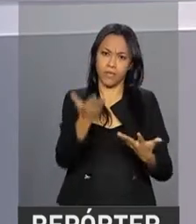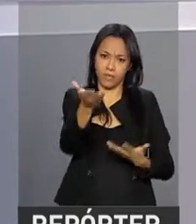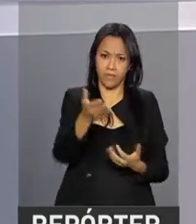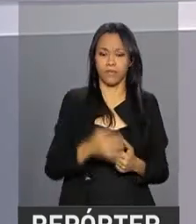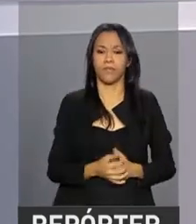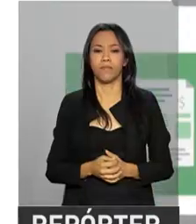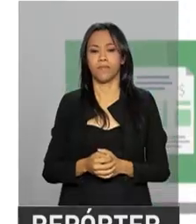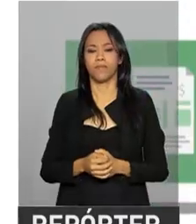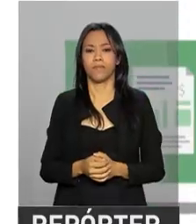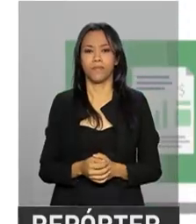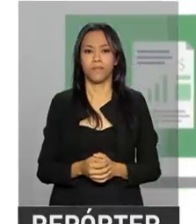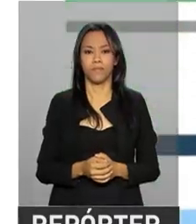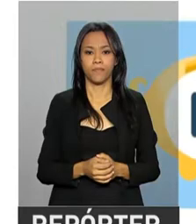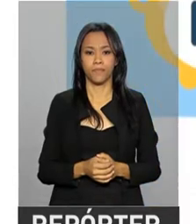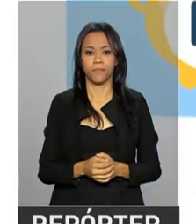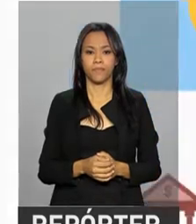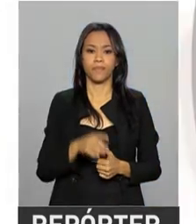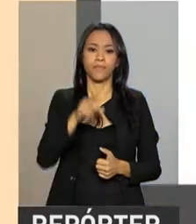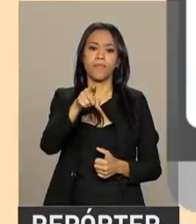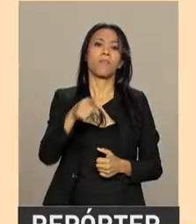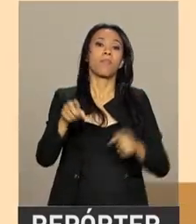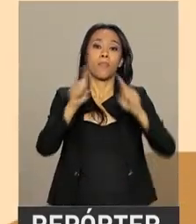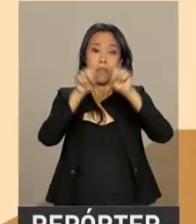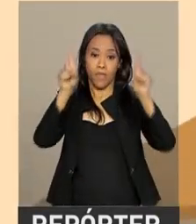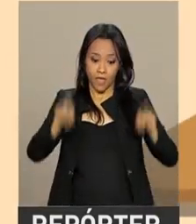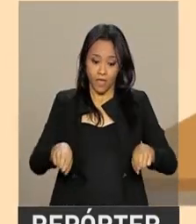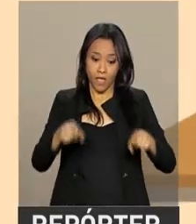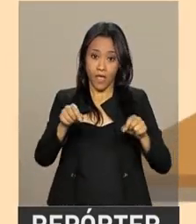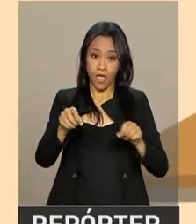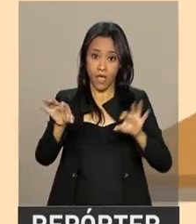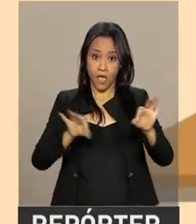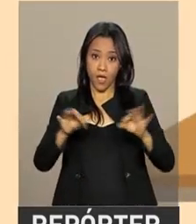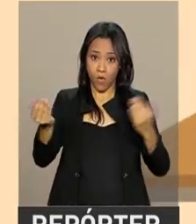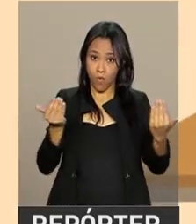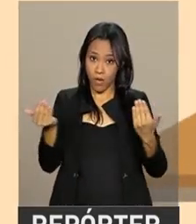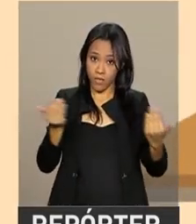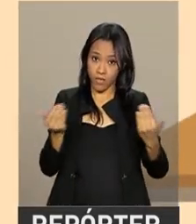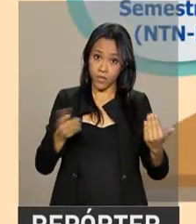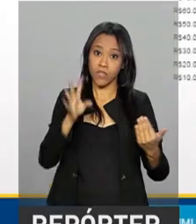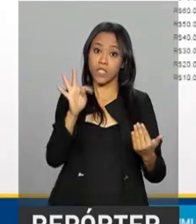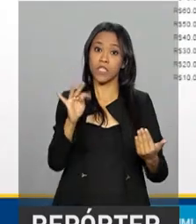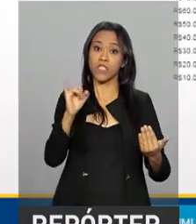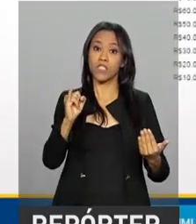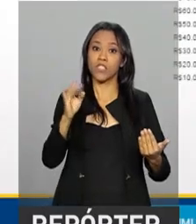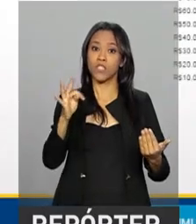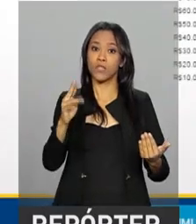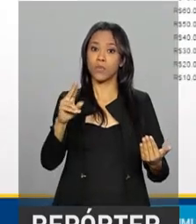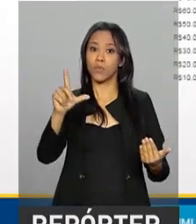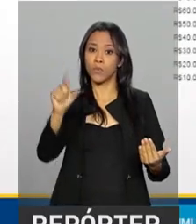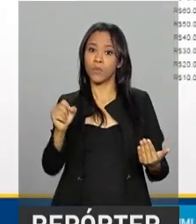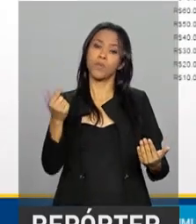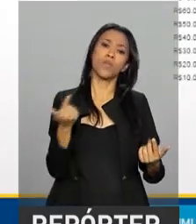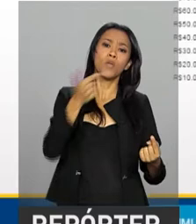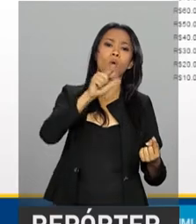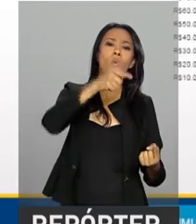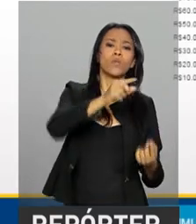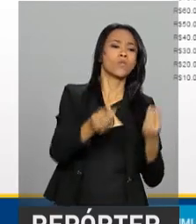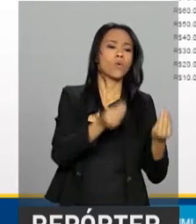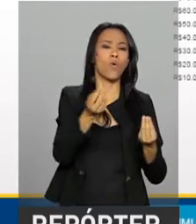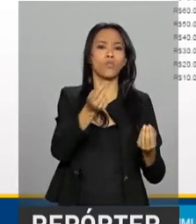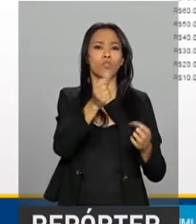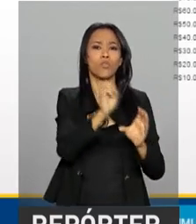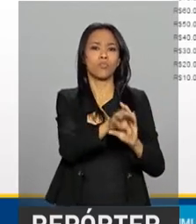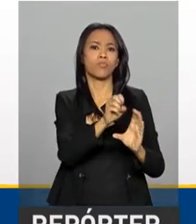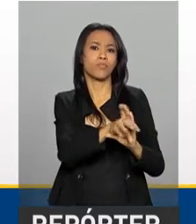gente. Uma ferramenta que permite fazer comparações entre títulos públicos e outras alternativas de aplicações.